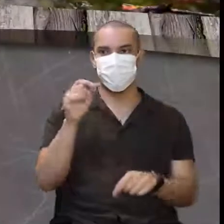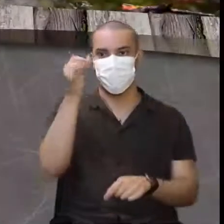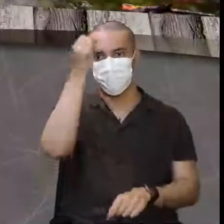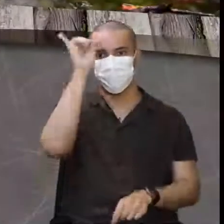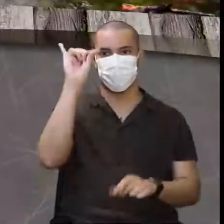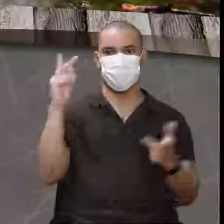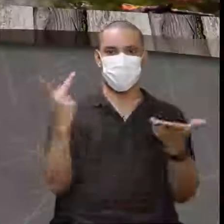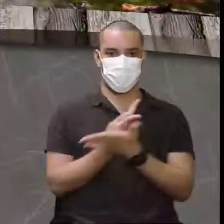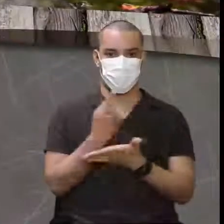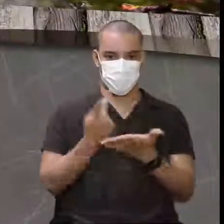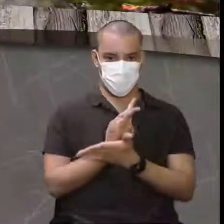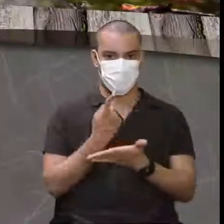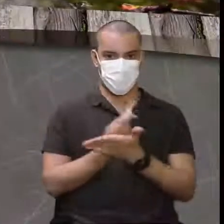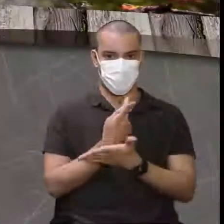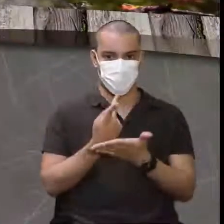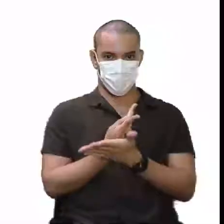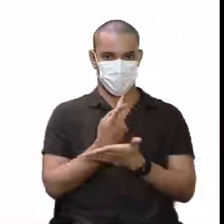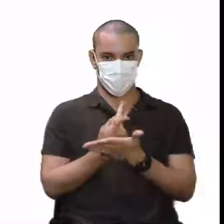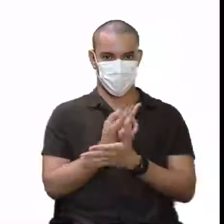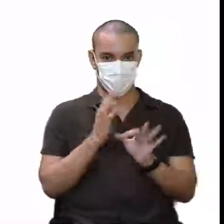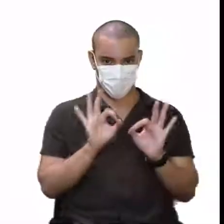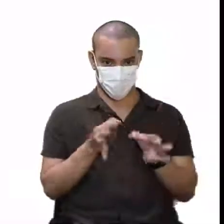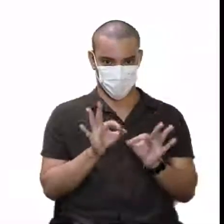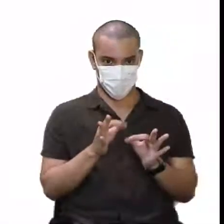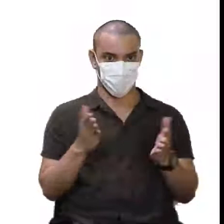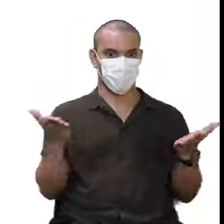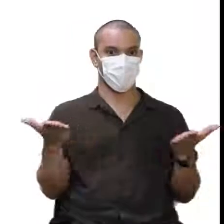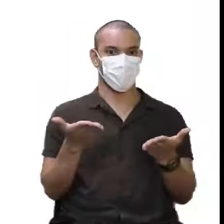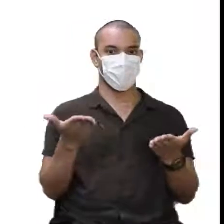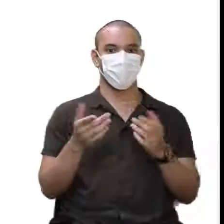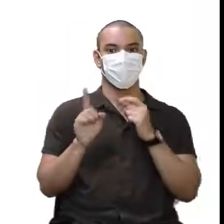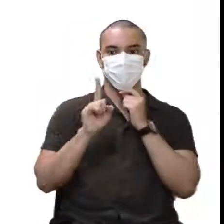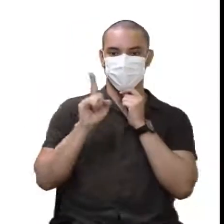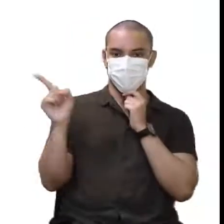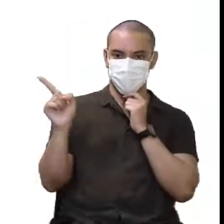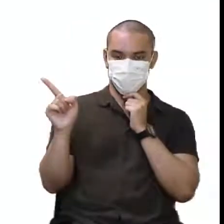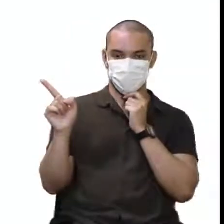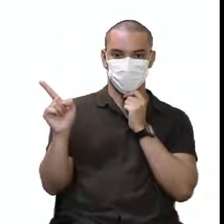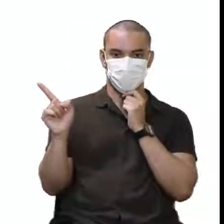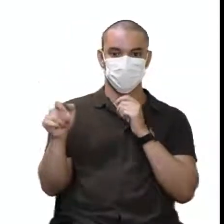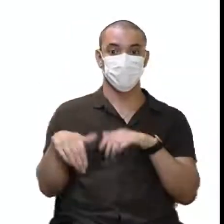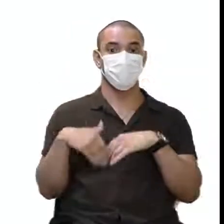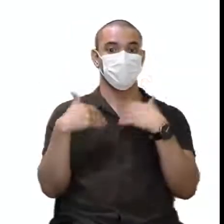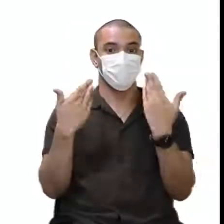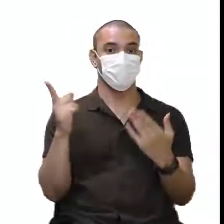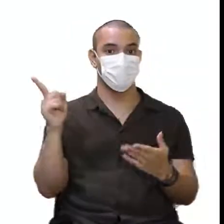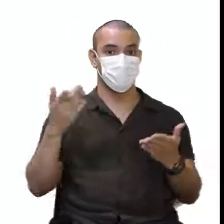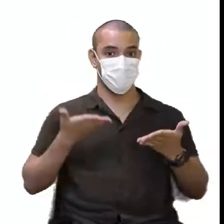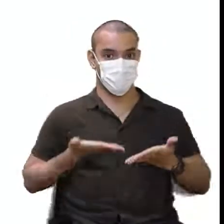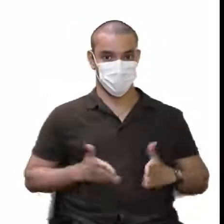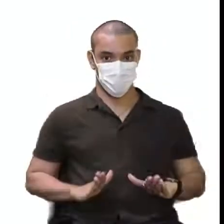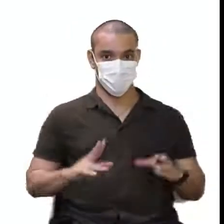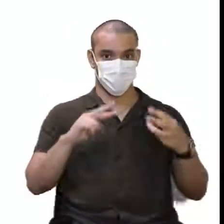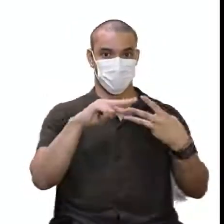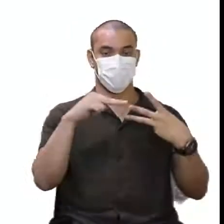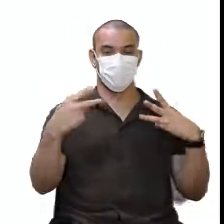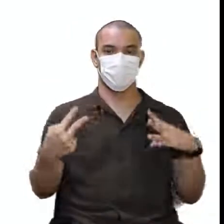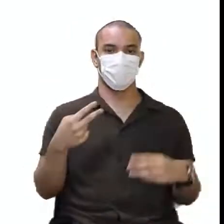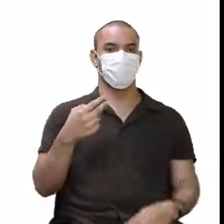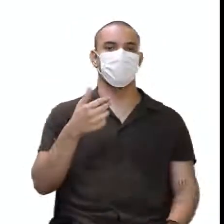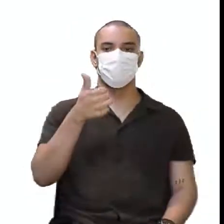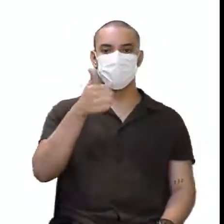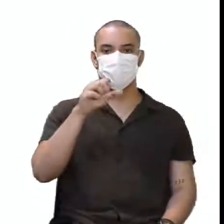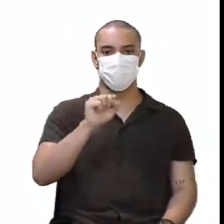tá bom? Então pode voltar lá. Agora que era ok. Gregor Mendel, então, nasceu em 1822